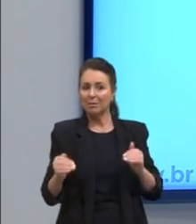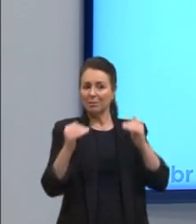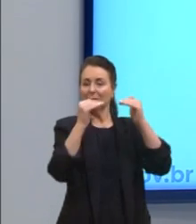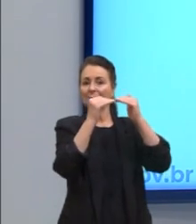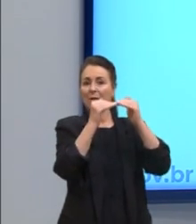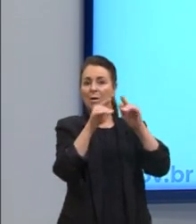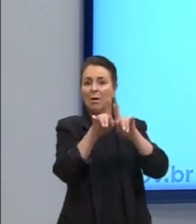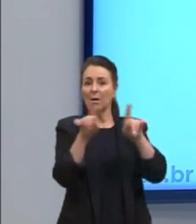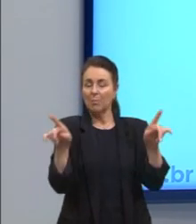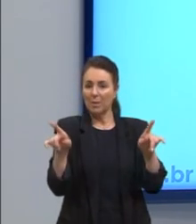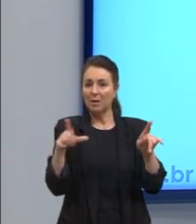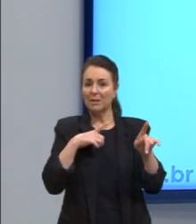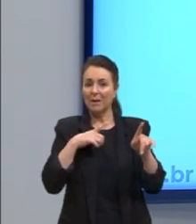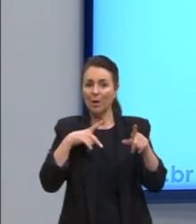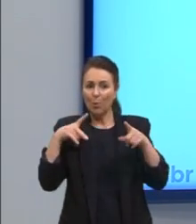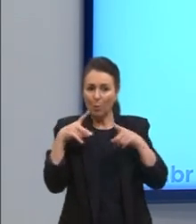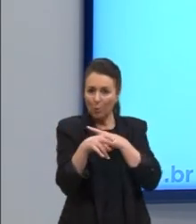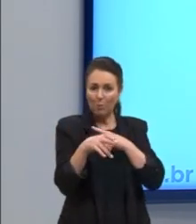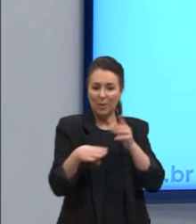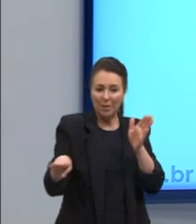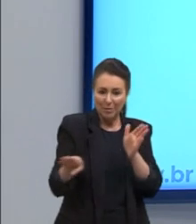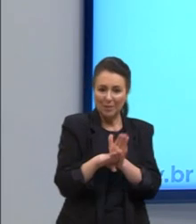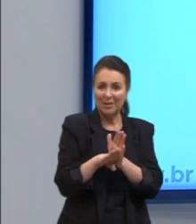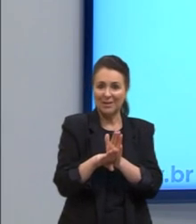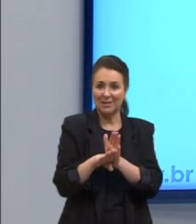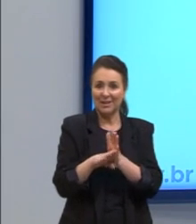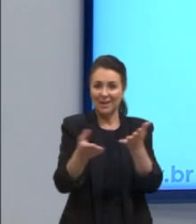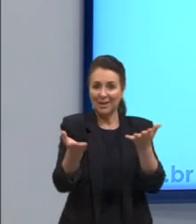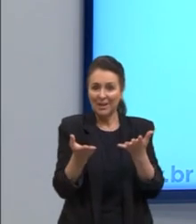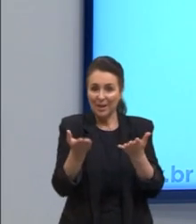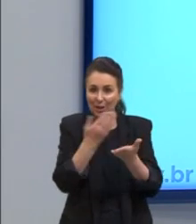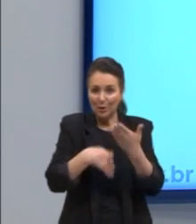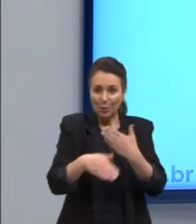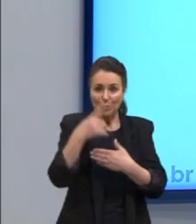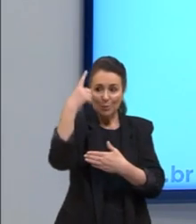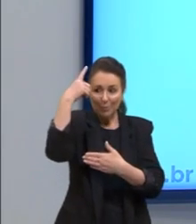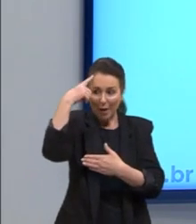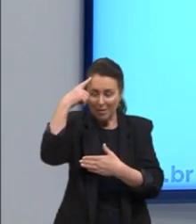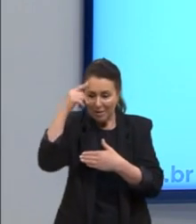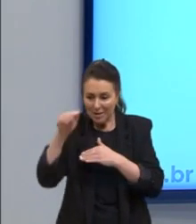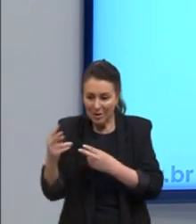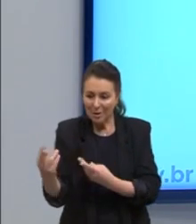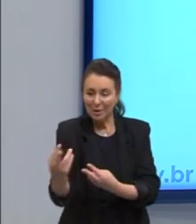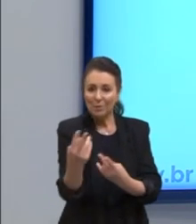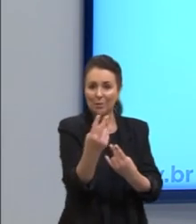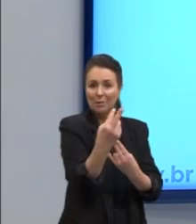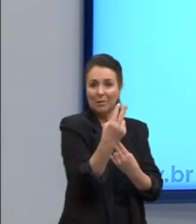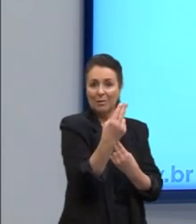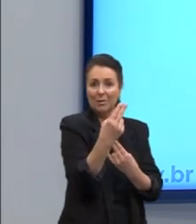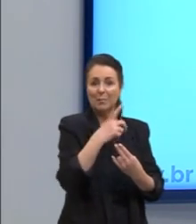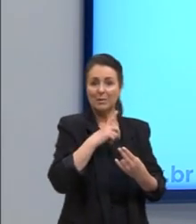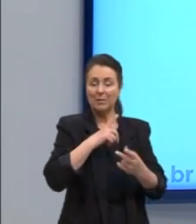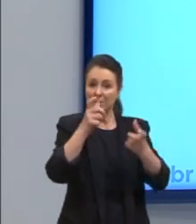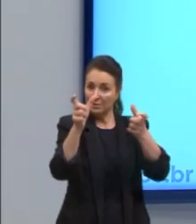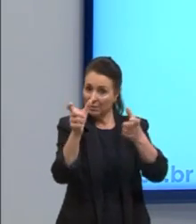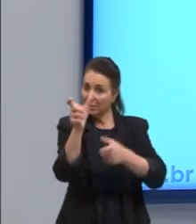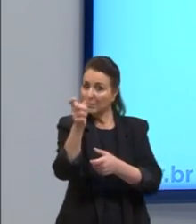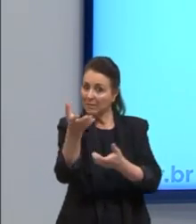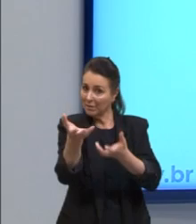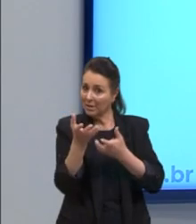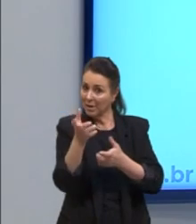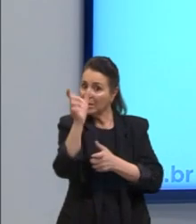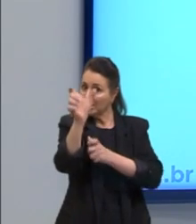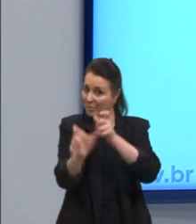ela também quer romper barreiras ela quer que todo mundo pense igual mas ela quer que as pessoas tenham também as suas fronteiras